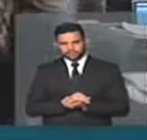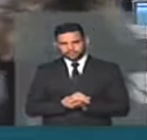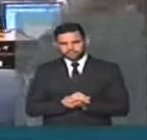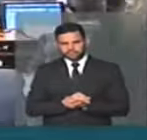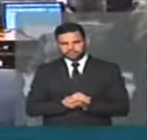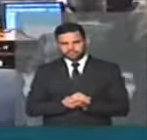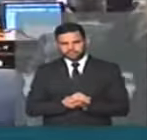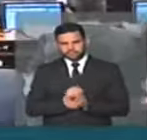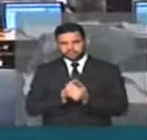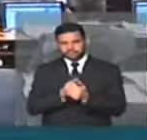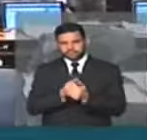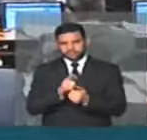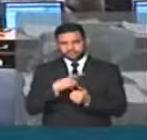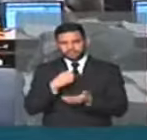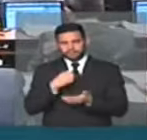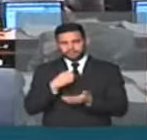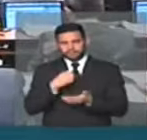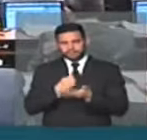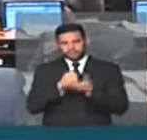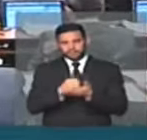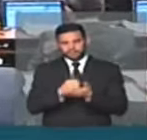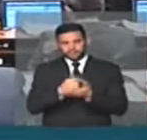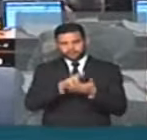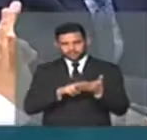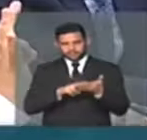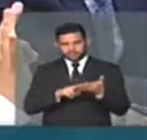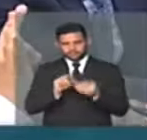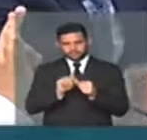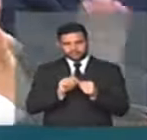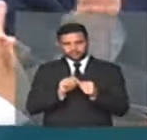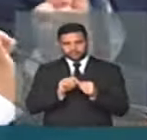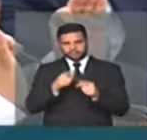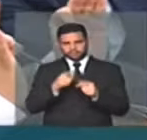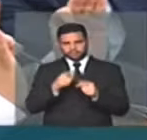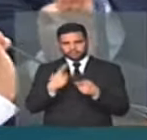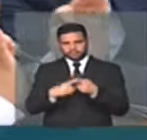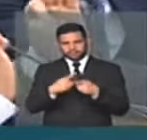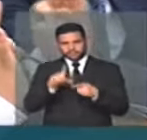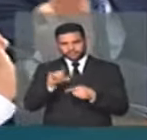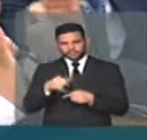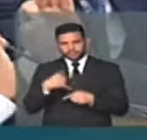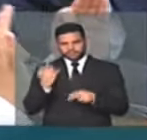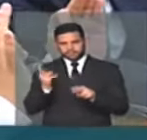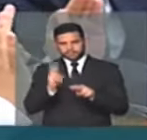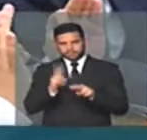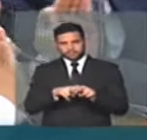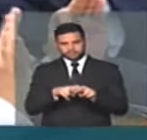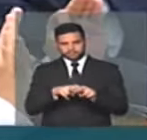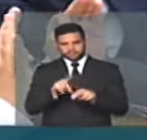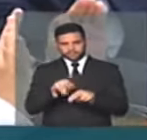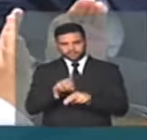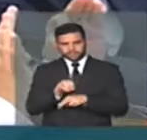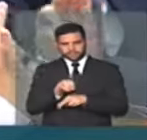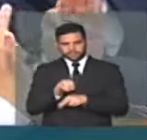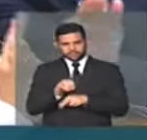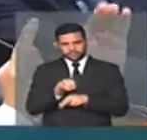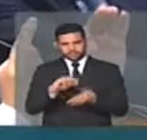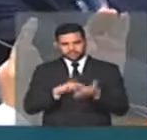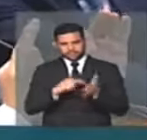senhor presidente. E o encaminhamento é favorável ao parecer do relator. Porque redução da maioridade penal,